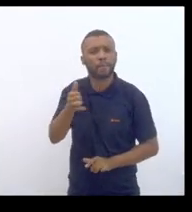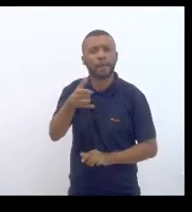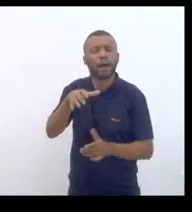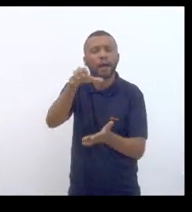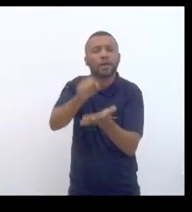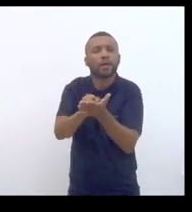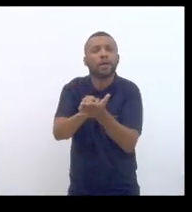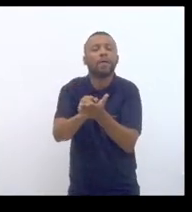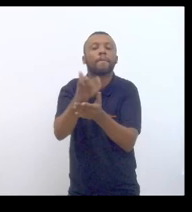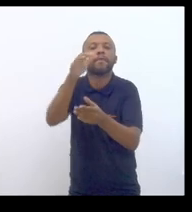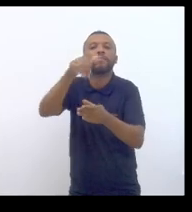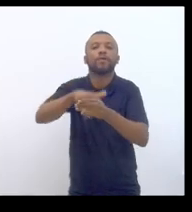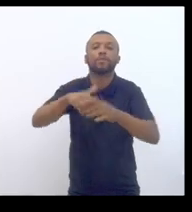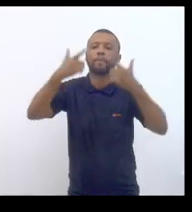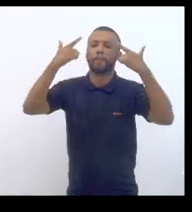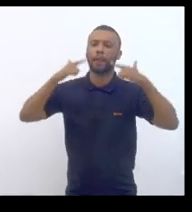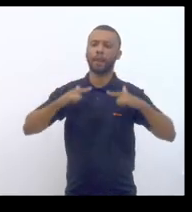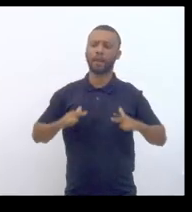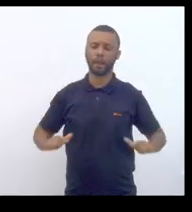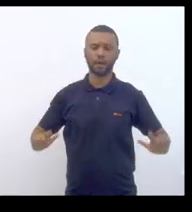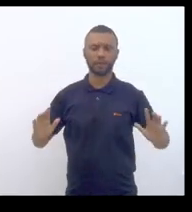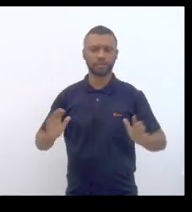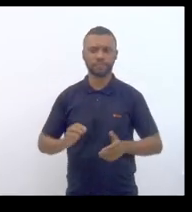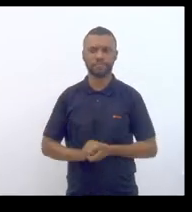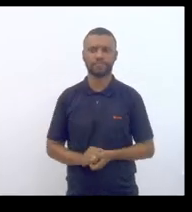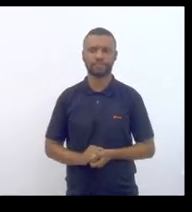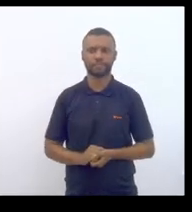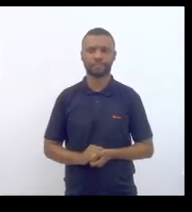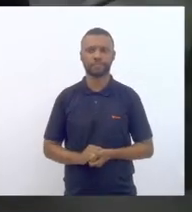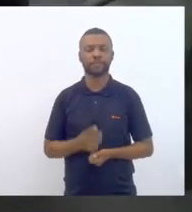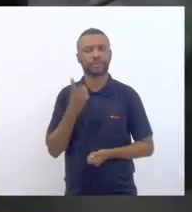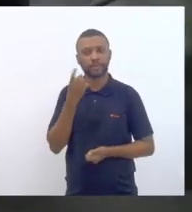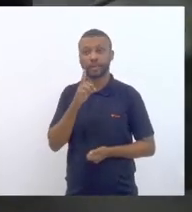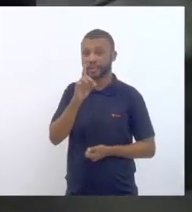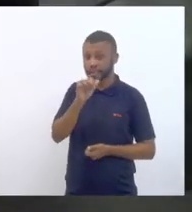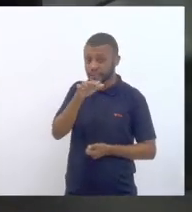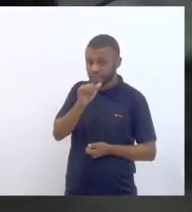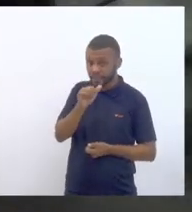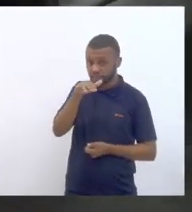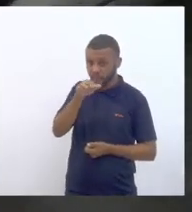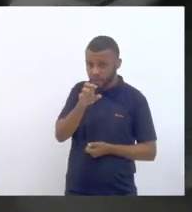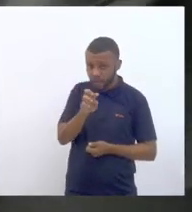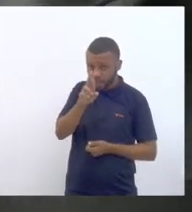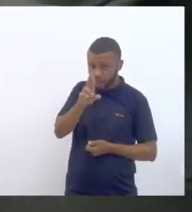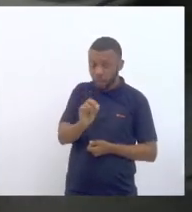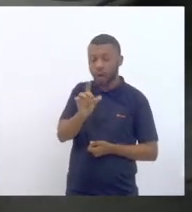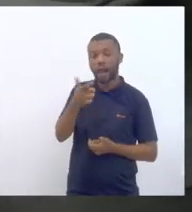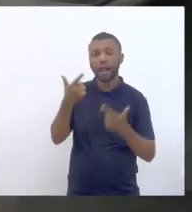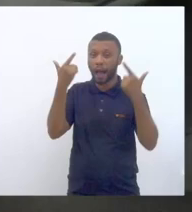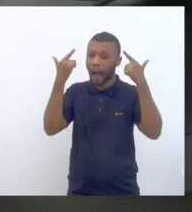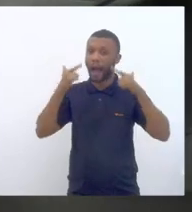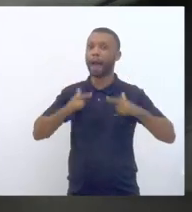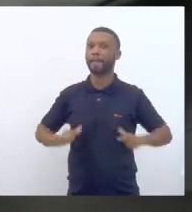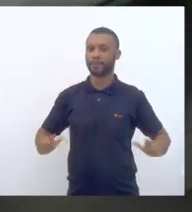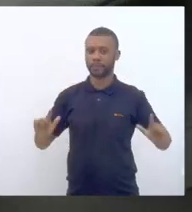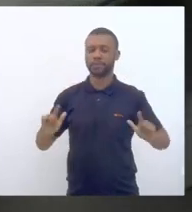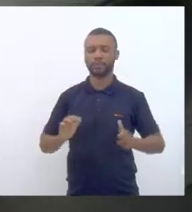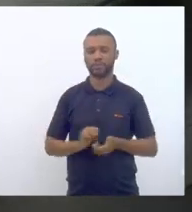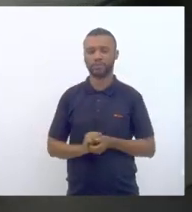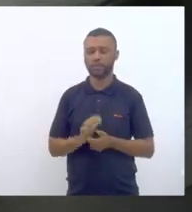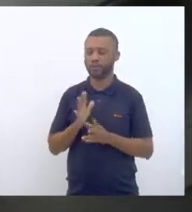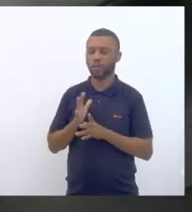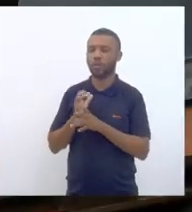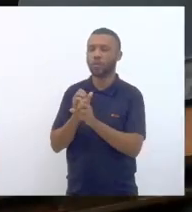voto pela abstenção. Deputada Dani Monteiro, Abstenção,